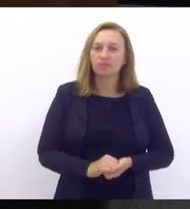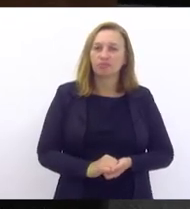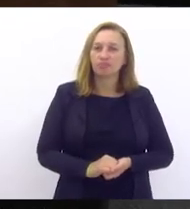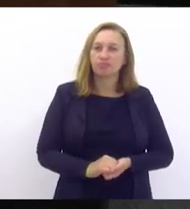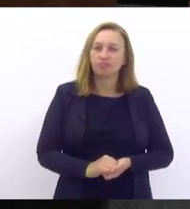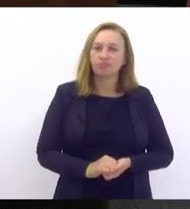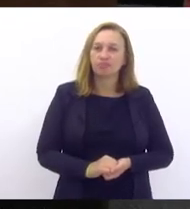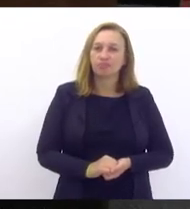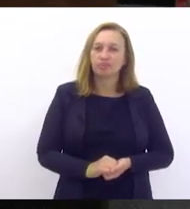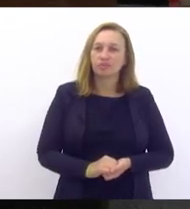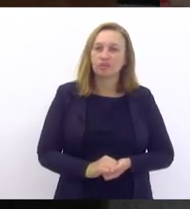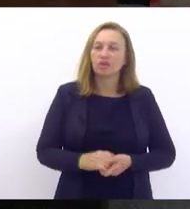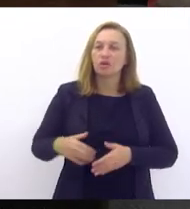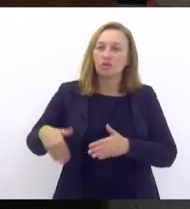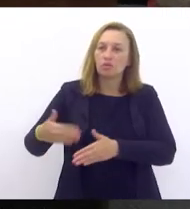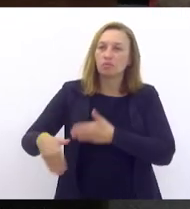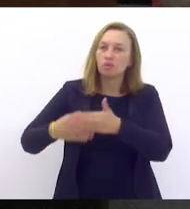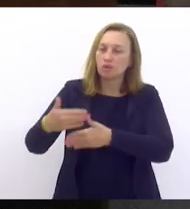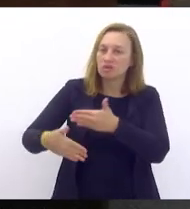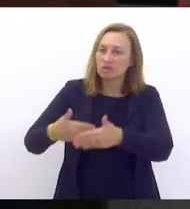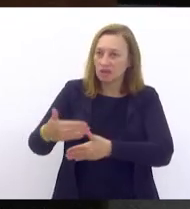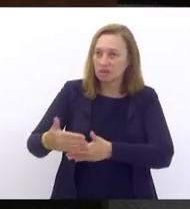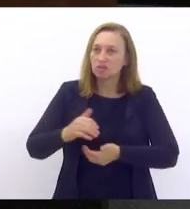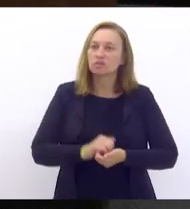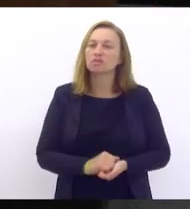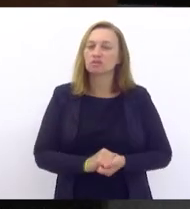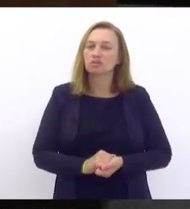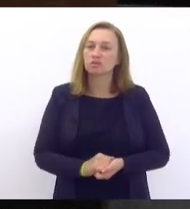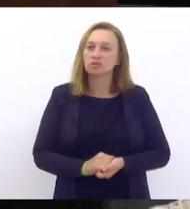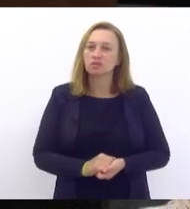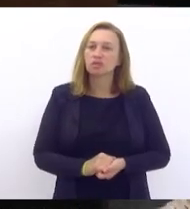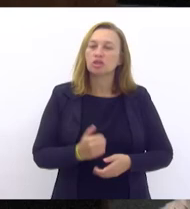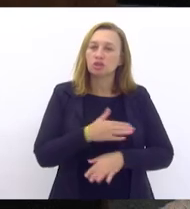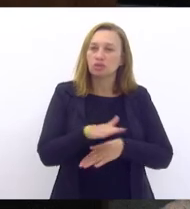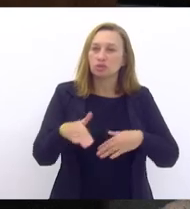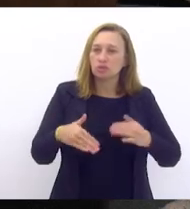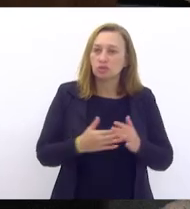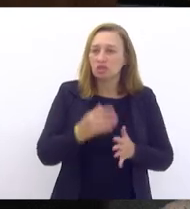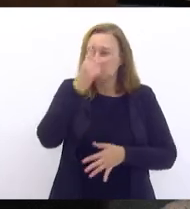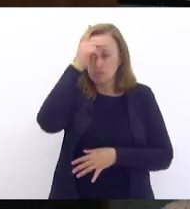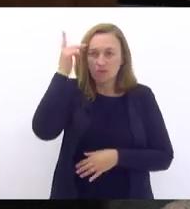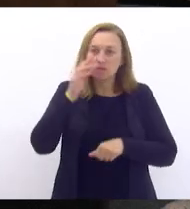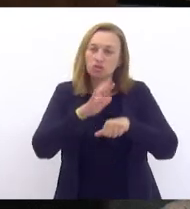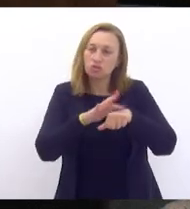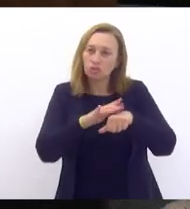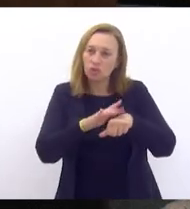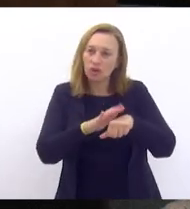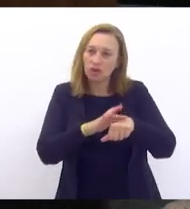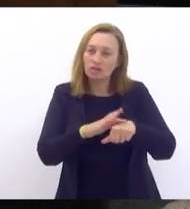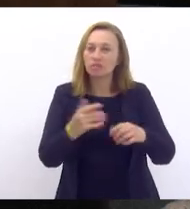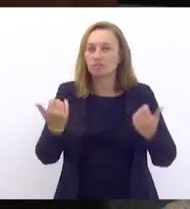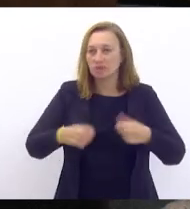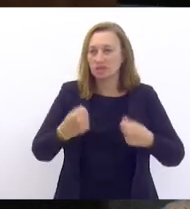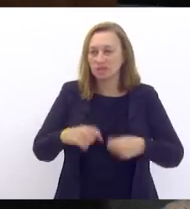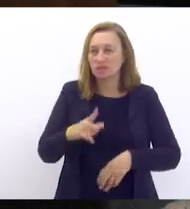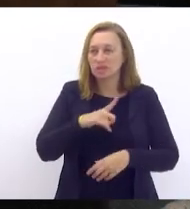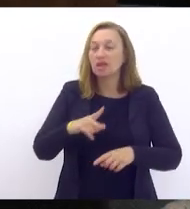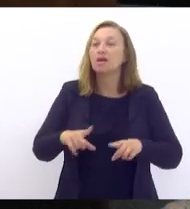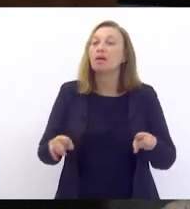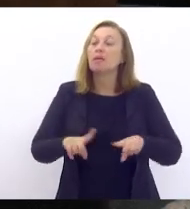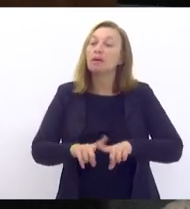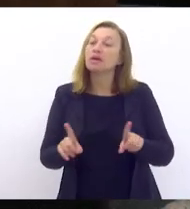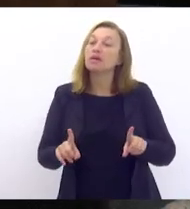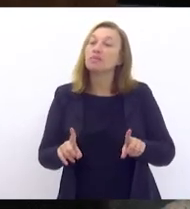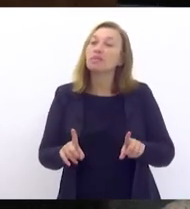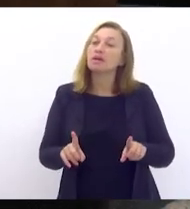do processo de recuperação que todos os enfermos precisam passar, e também